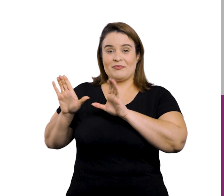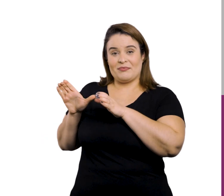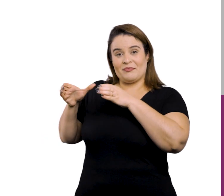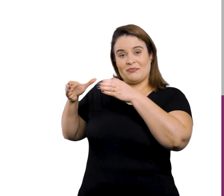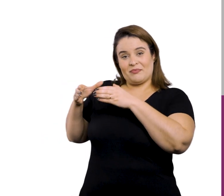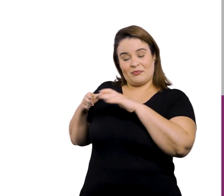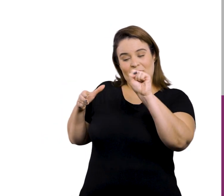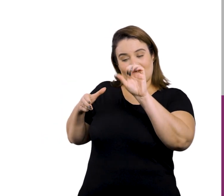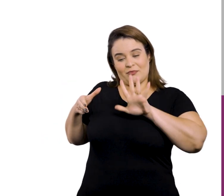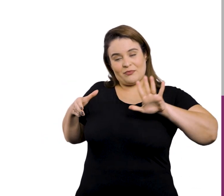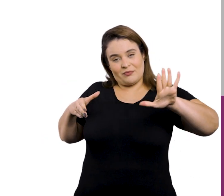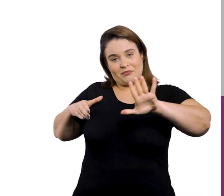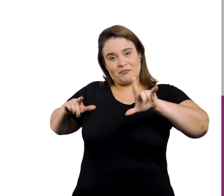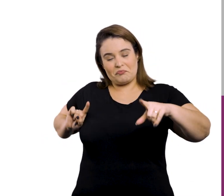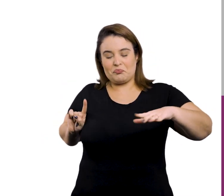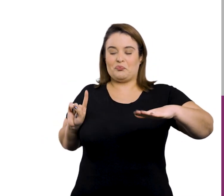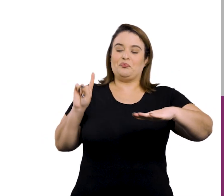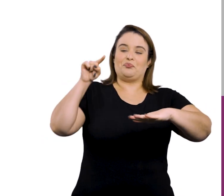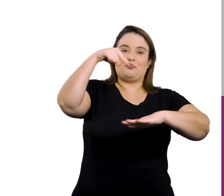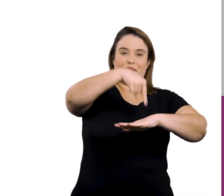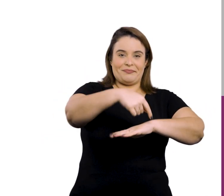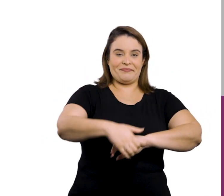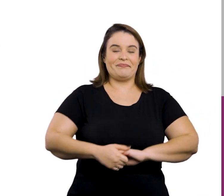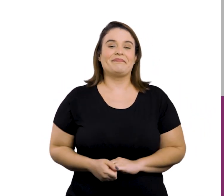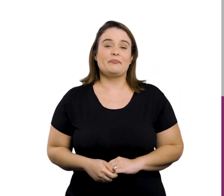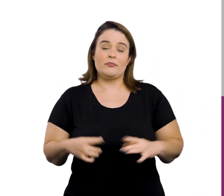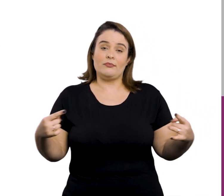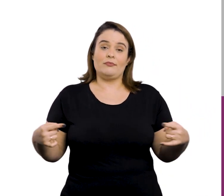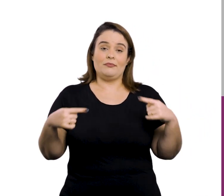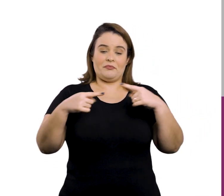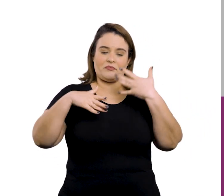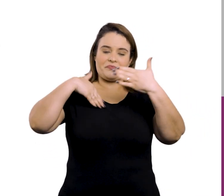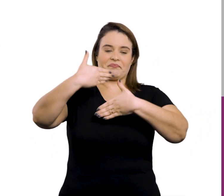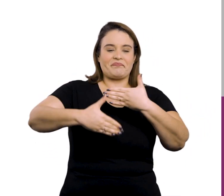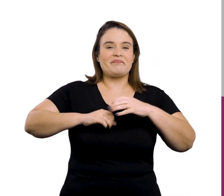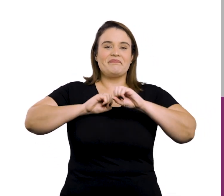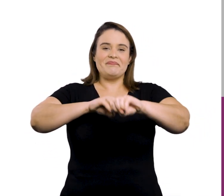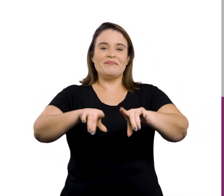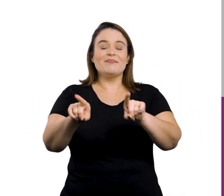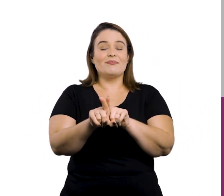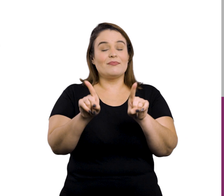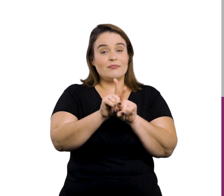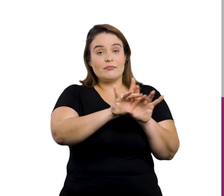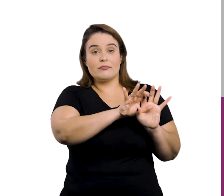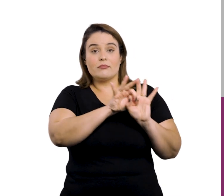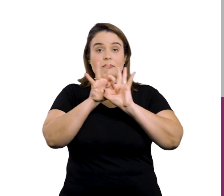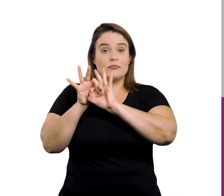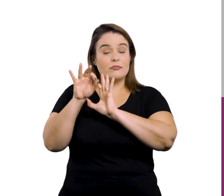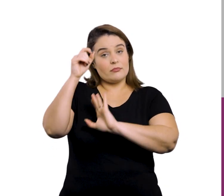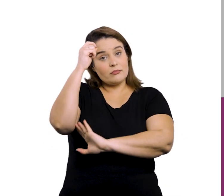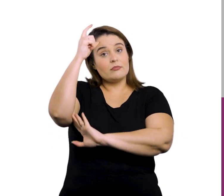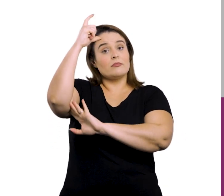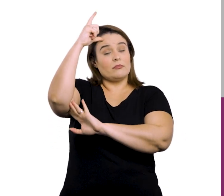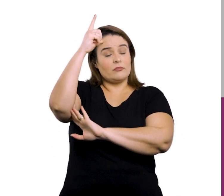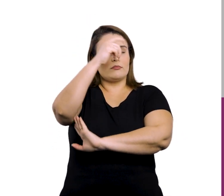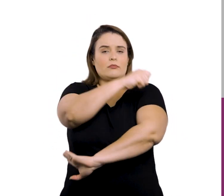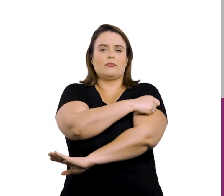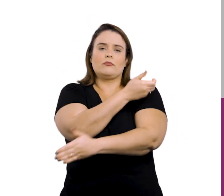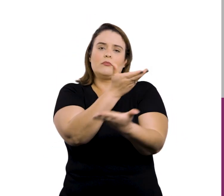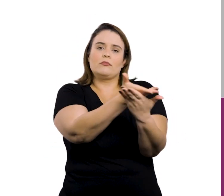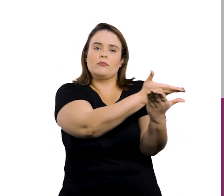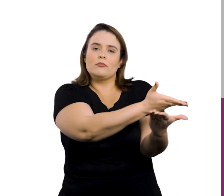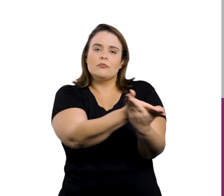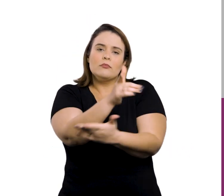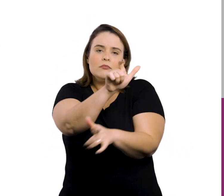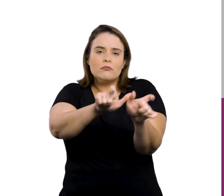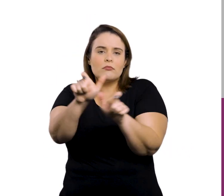da comunidade à sociedade. Ao buscar a combinação do processo educativo e do contexto cultural dos estudantes,